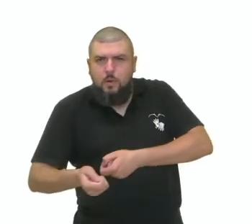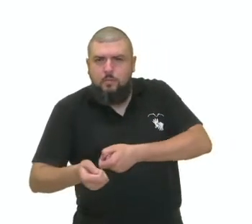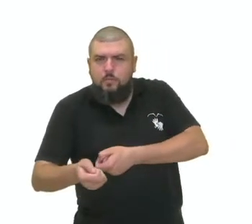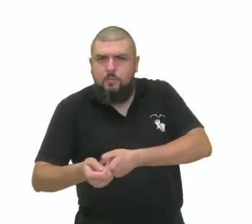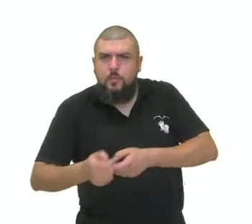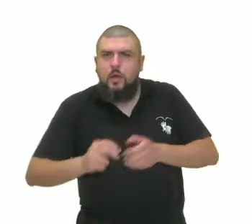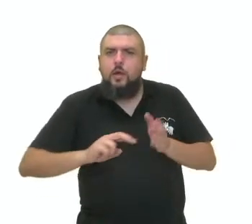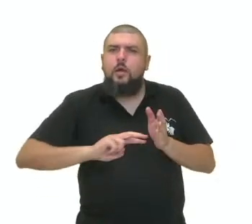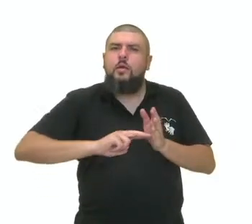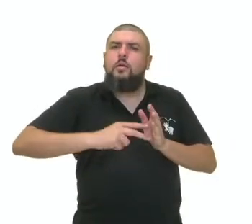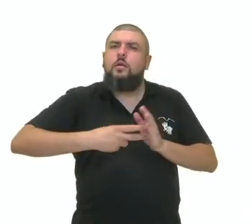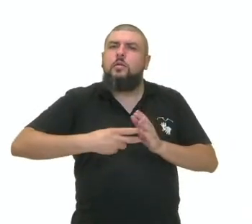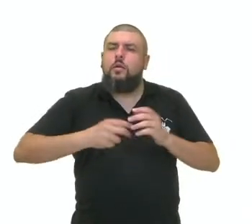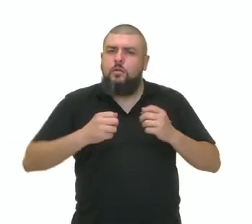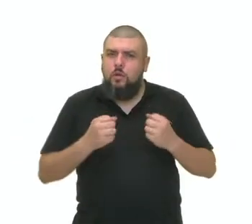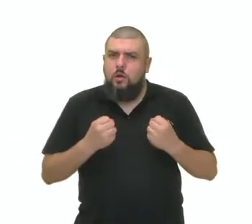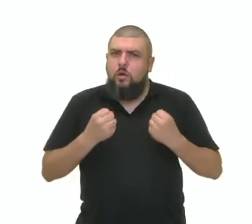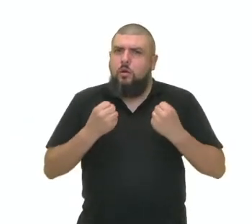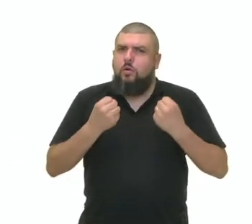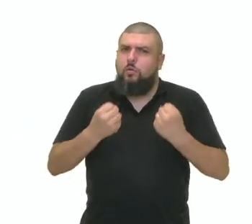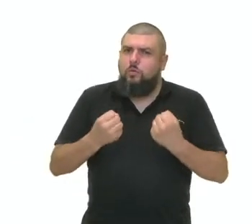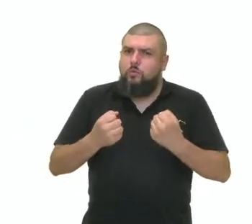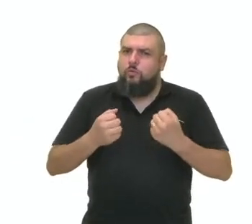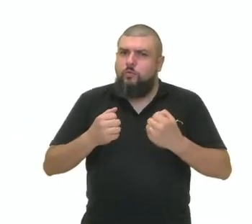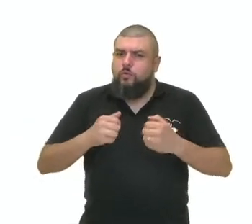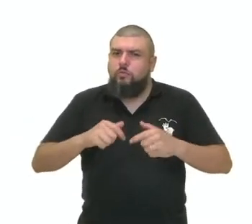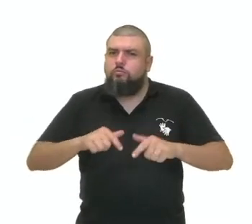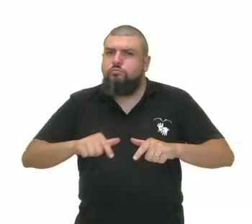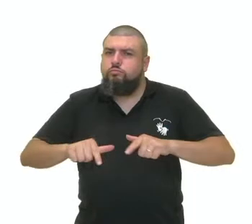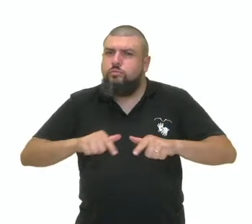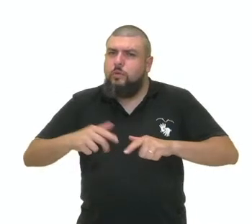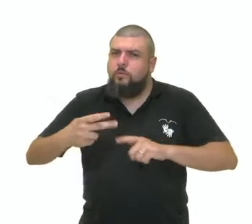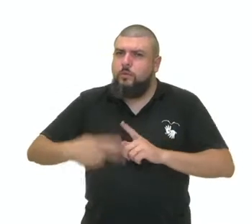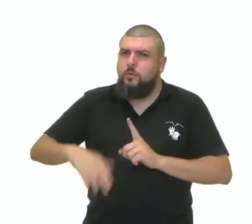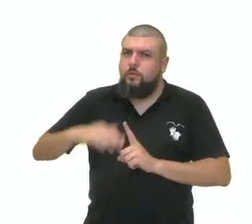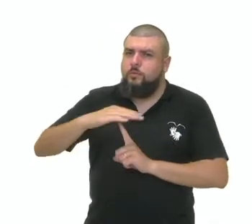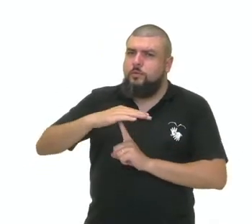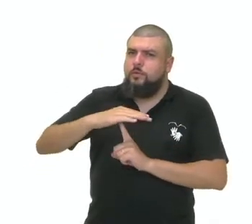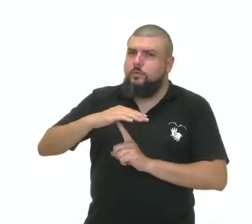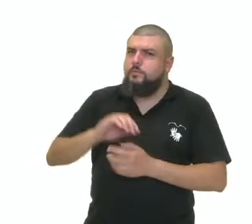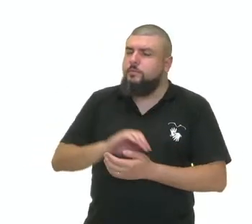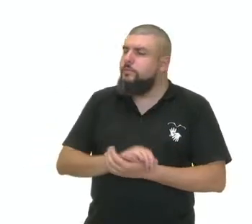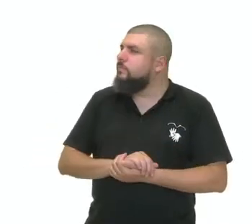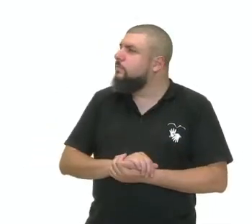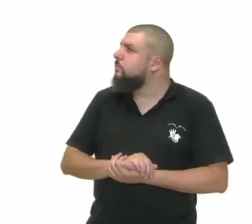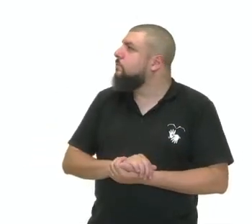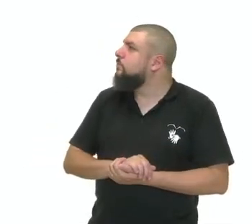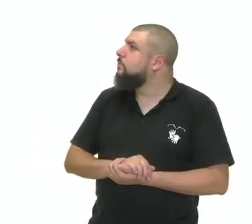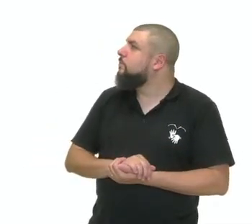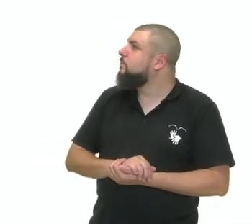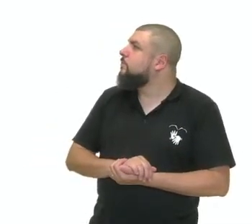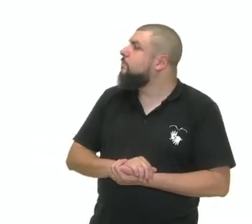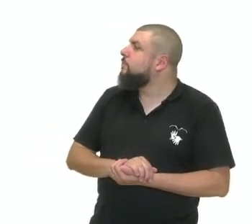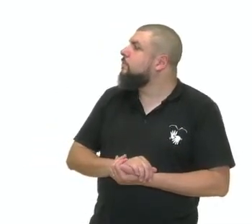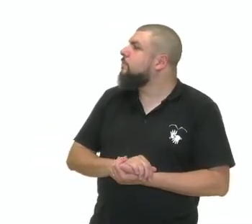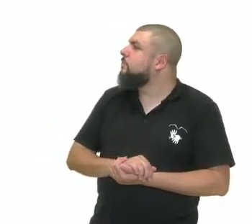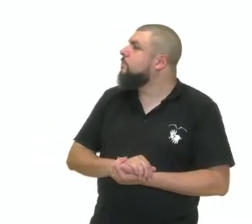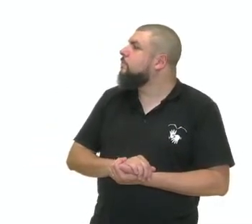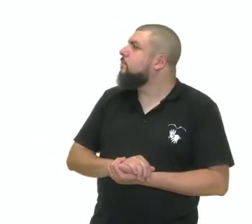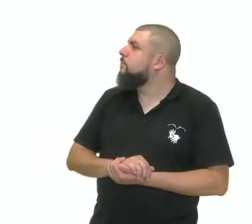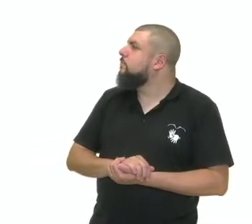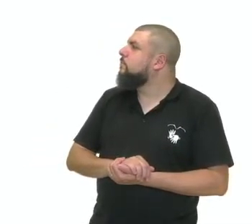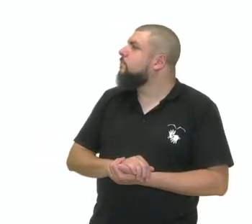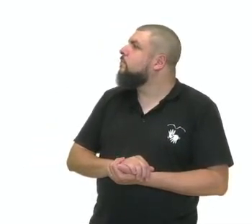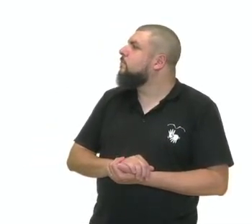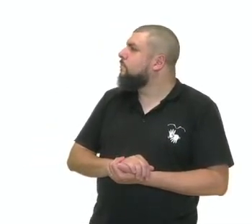representando essa força do trabalhador paranaense. O escudo vermelho é a demonstração do solo fértil. Os três